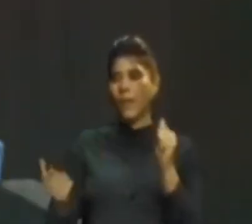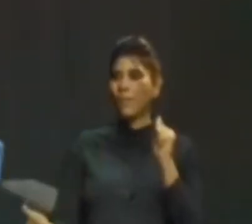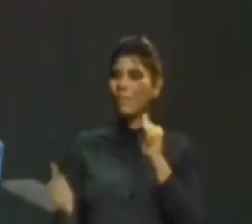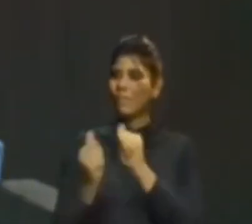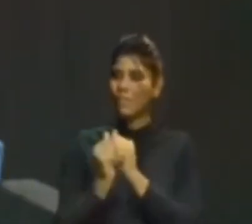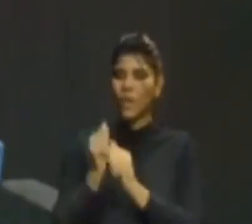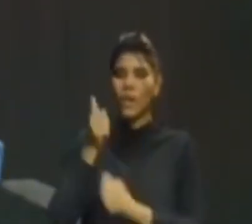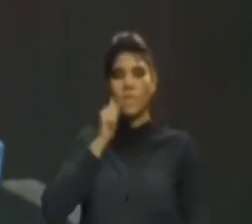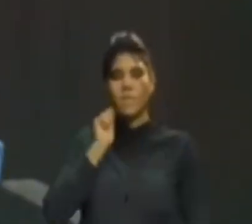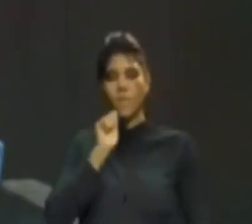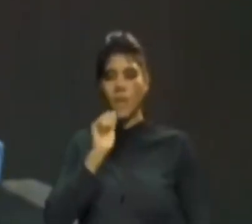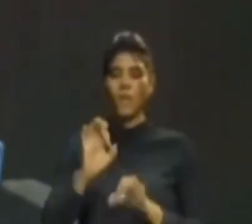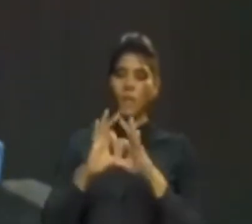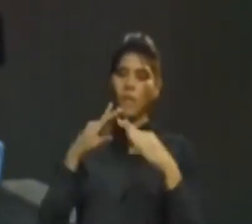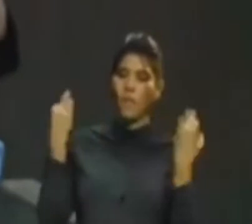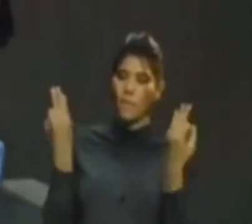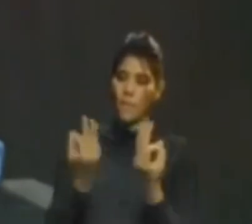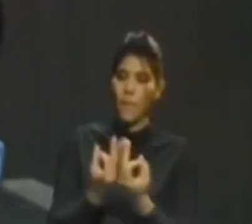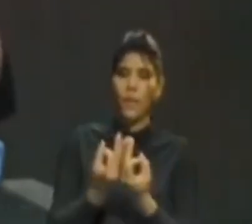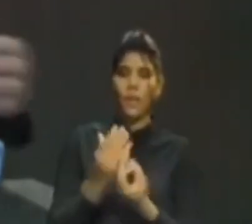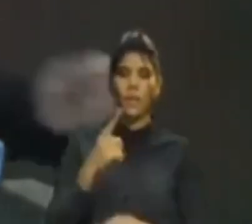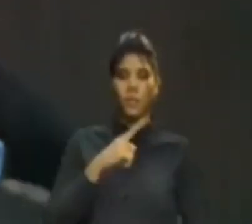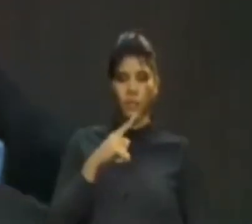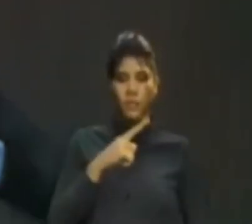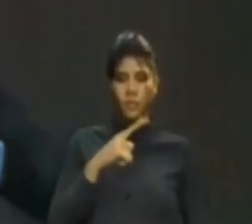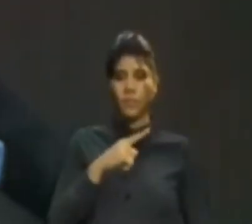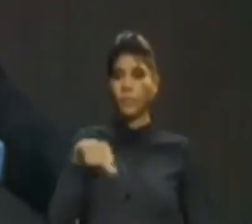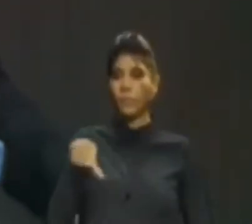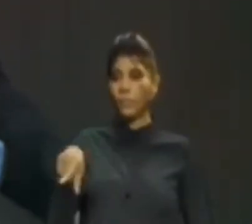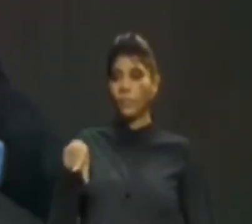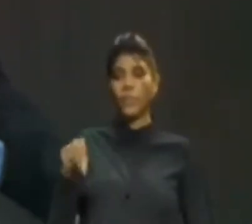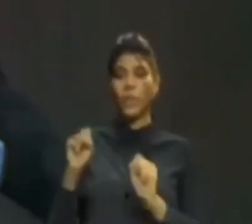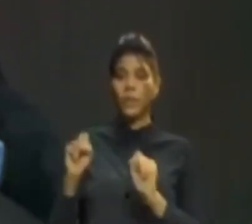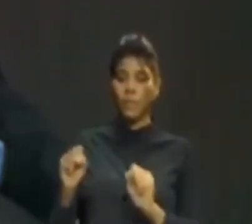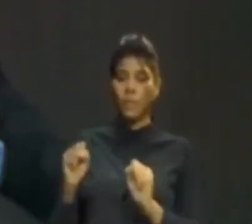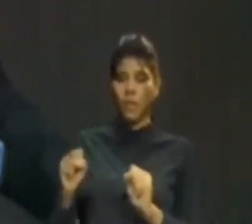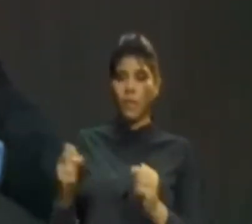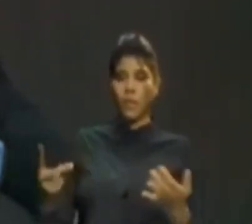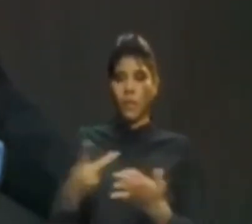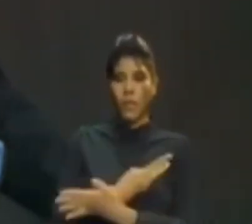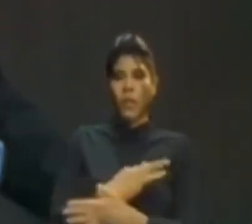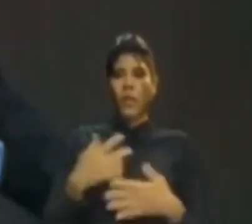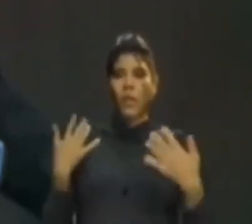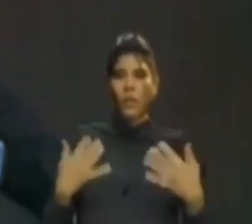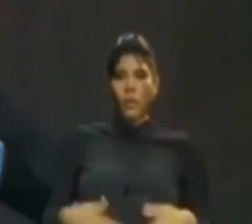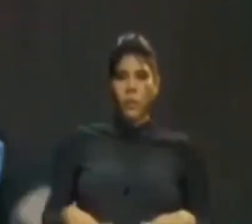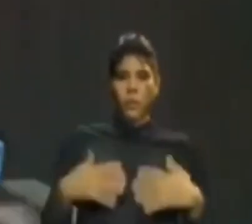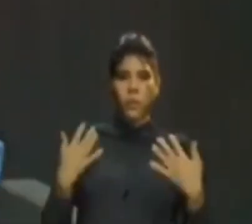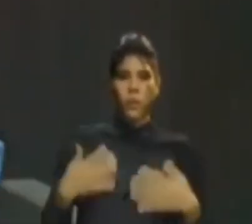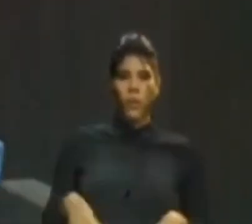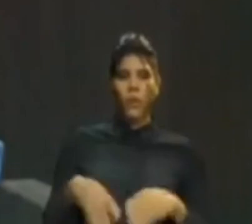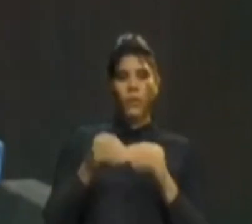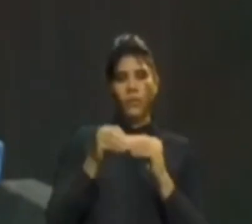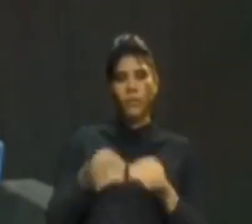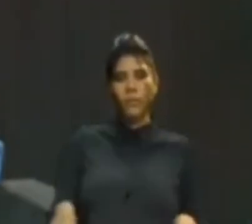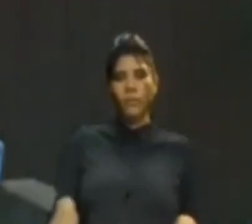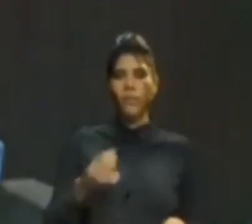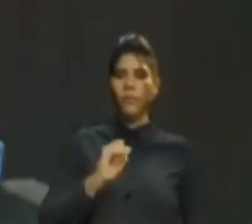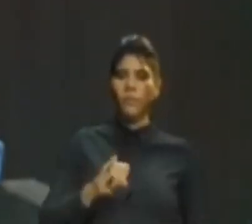essas famílias que obviamente estão que podem ficar numa situação muito vexatória do ponto de vista da qualidade de vida